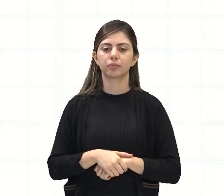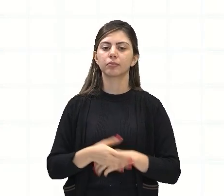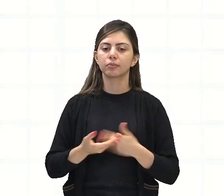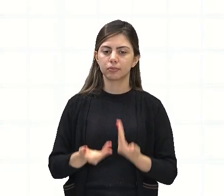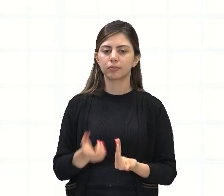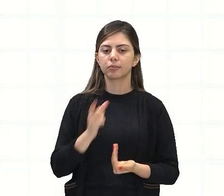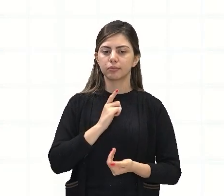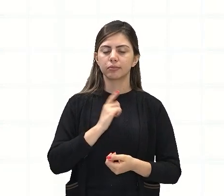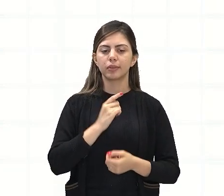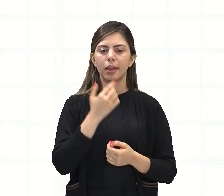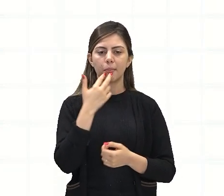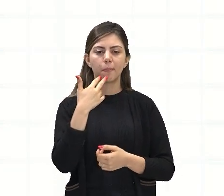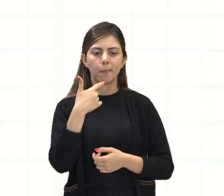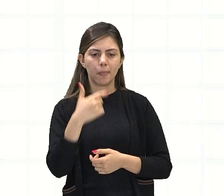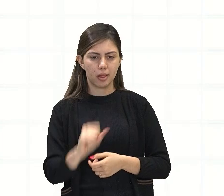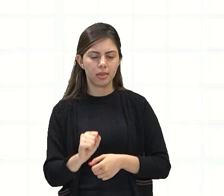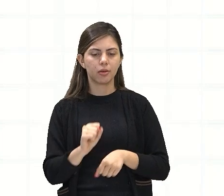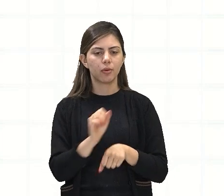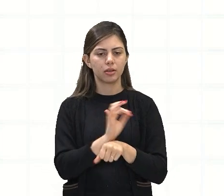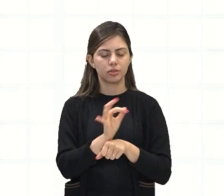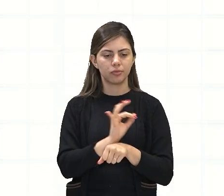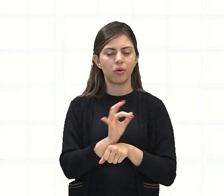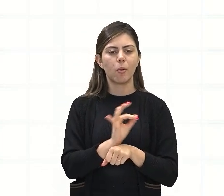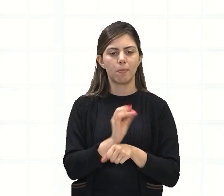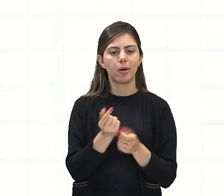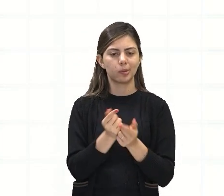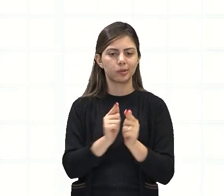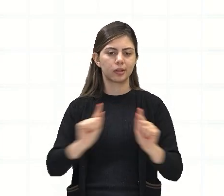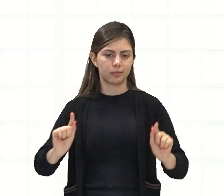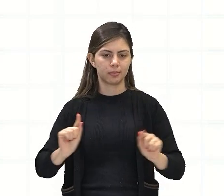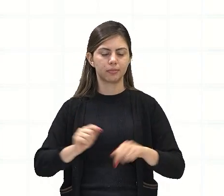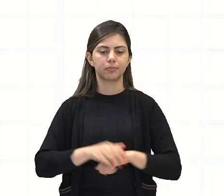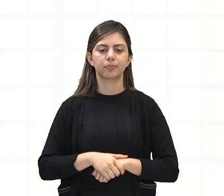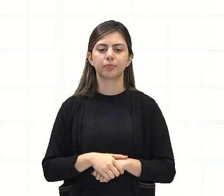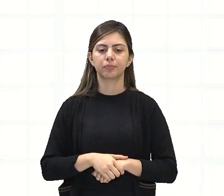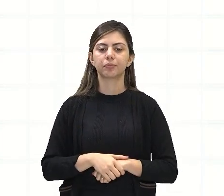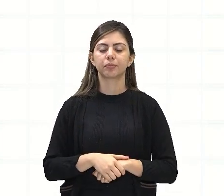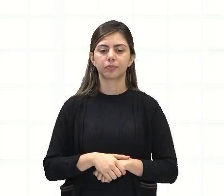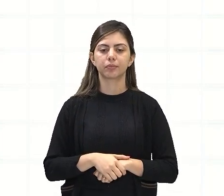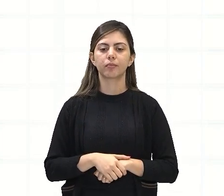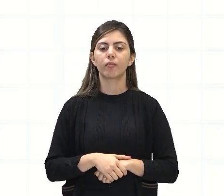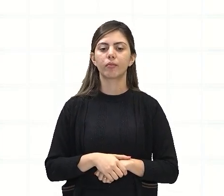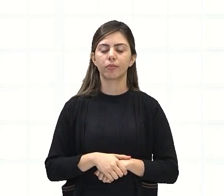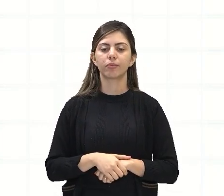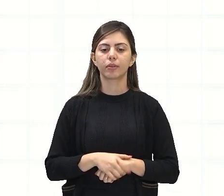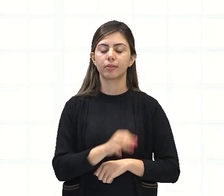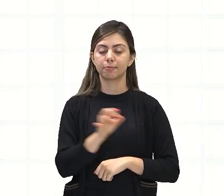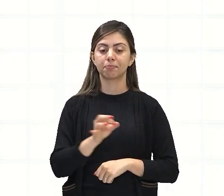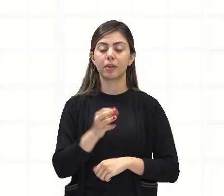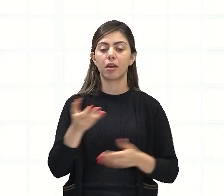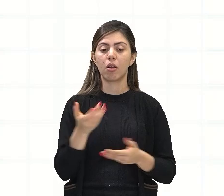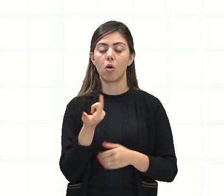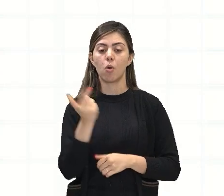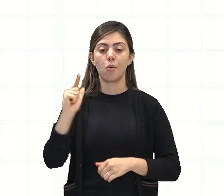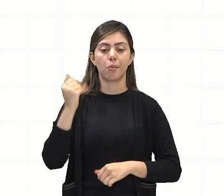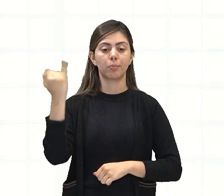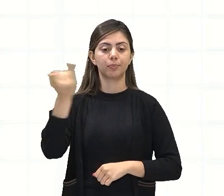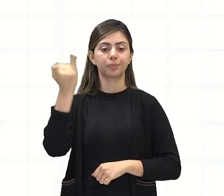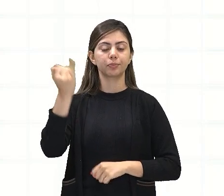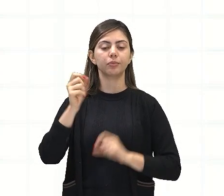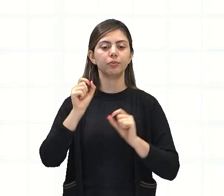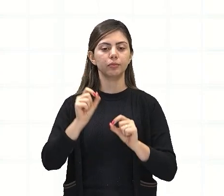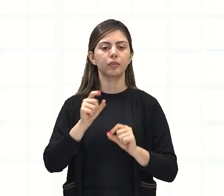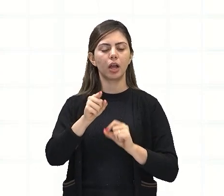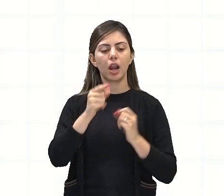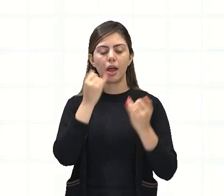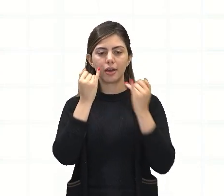Mantendo-se relativamente fiel à gramática normativa. Outra característica também que vale a pena destacar é que a notícia,